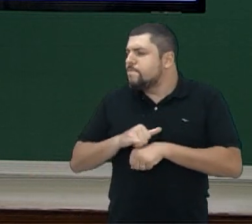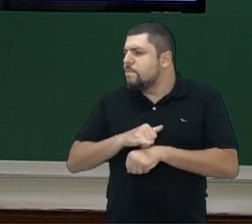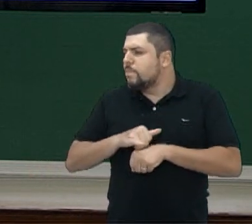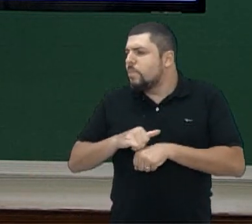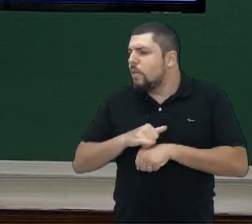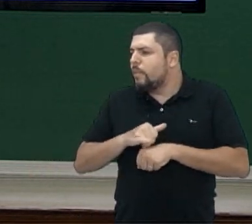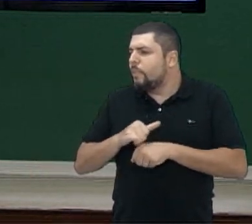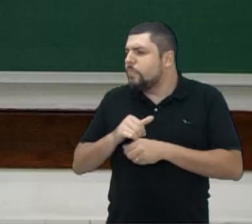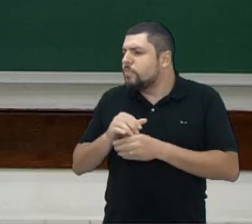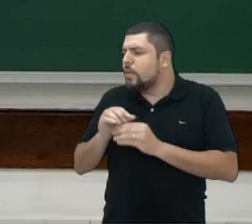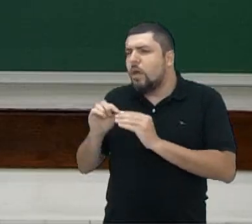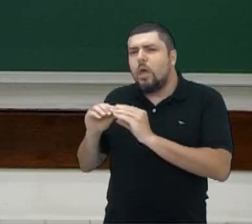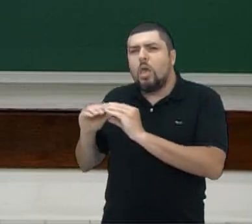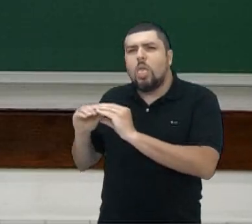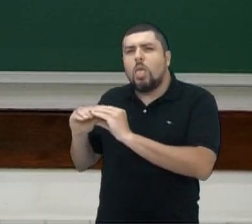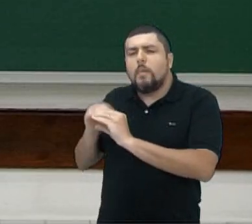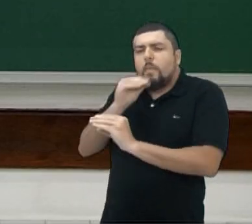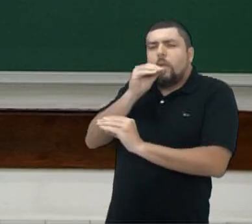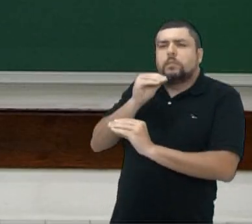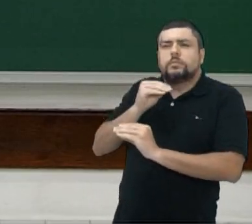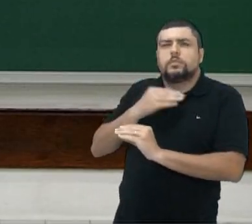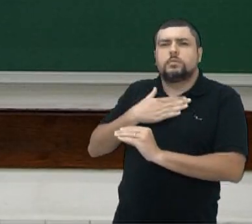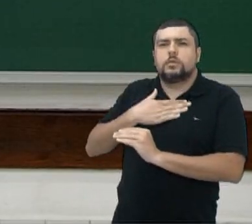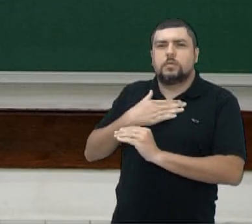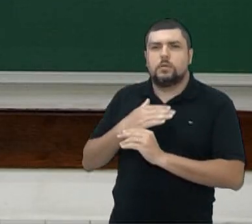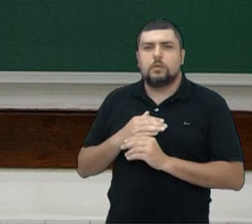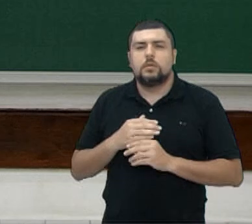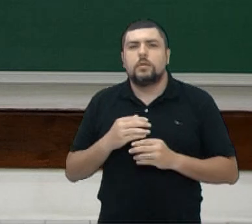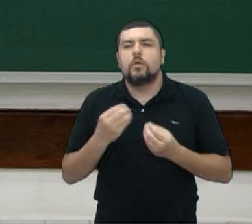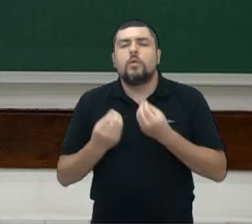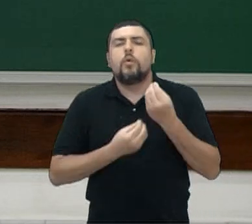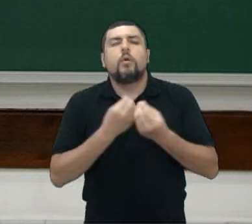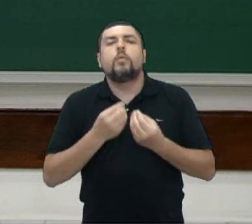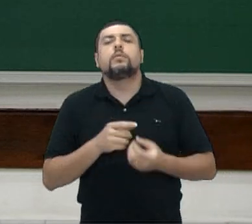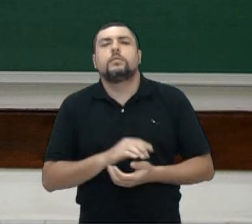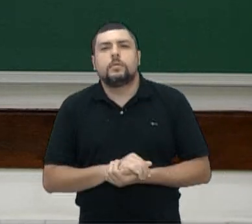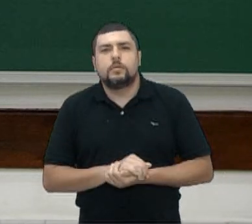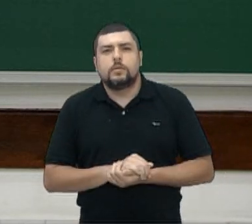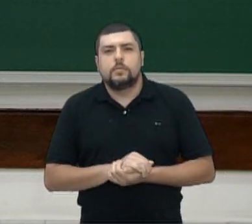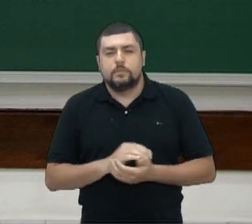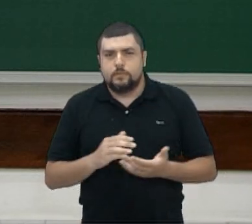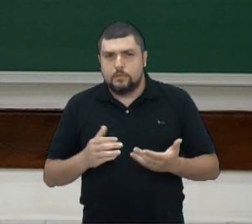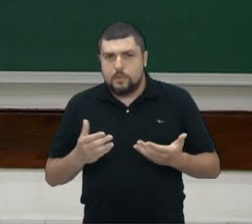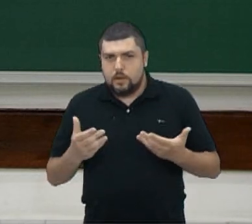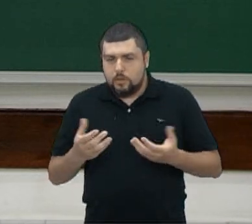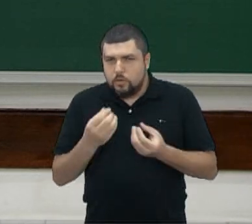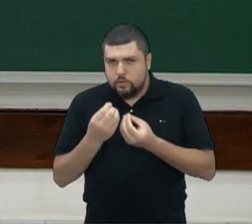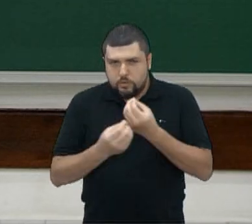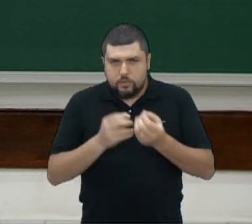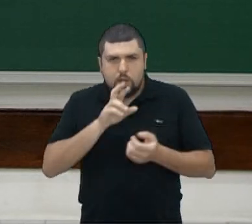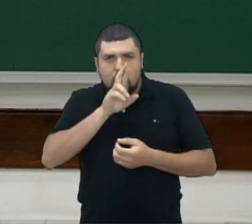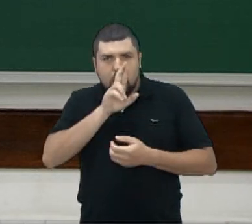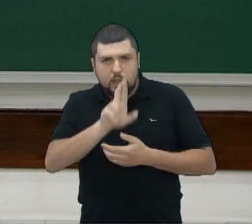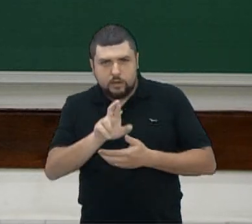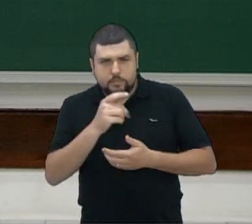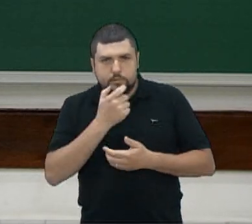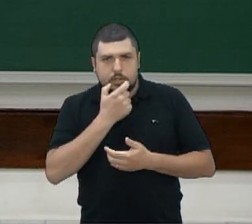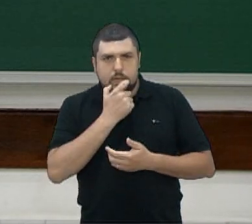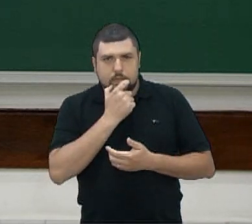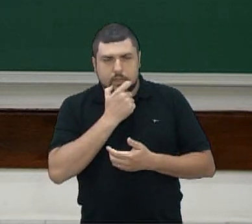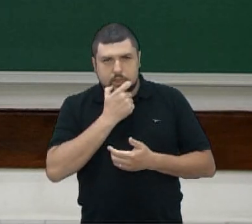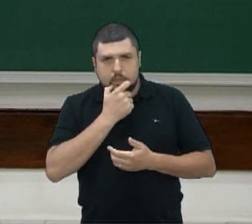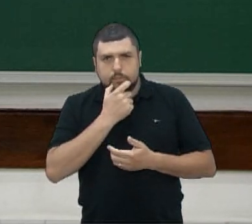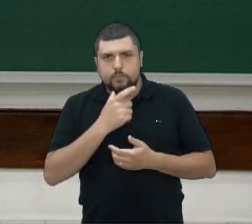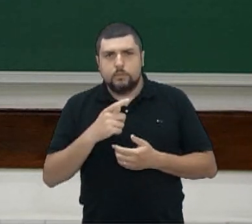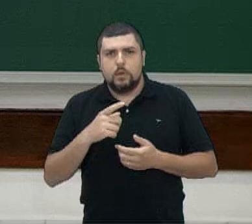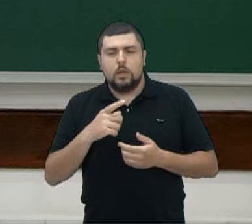hambúrguer? Nessa aula de hoje, pessoal, para tentar ajudar vocês a darem respostas em inglês, em alguns slides vocês